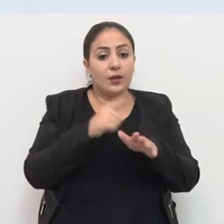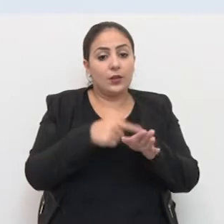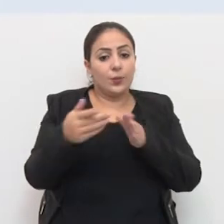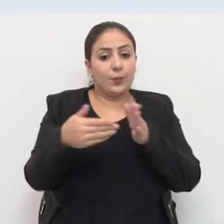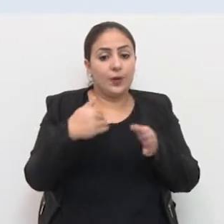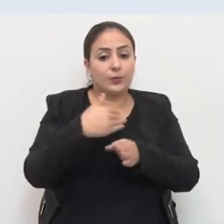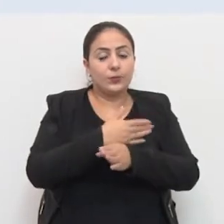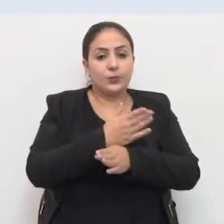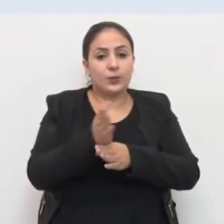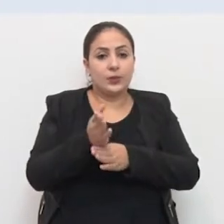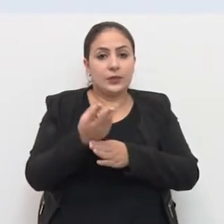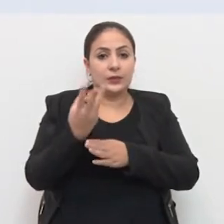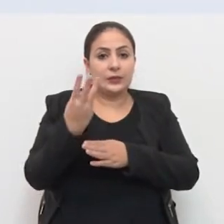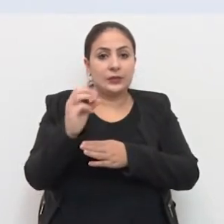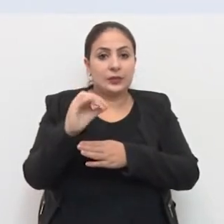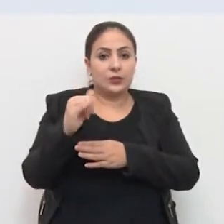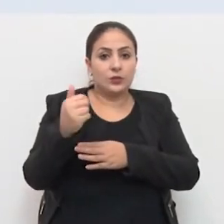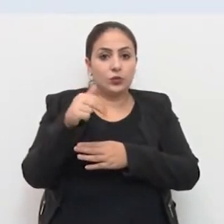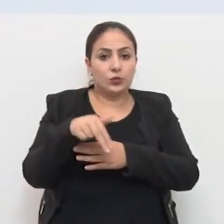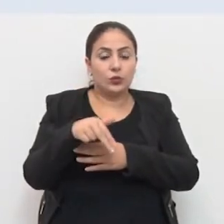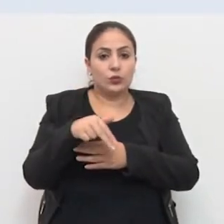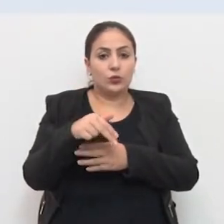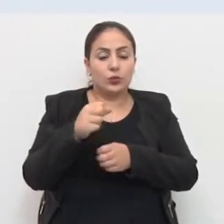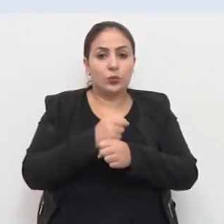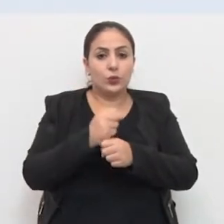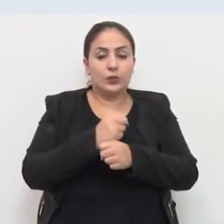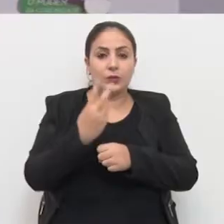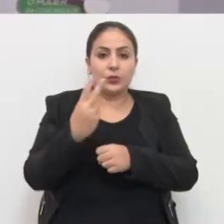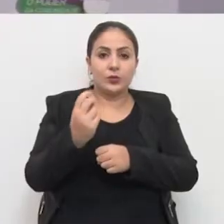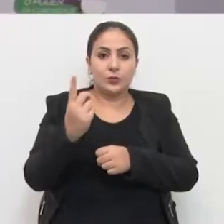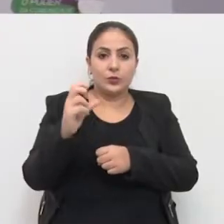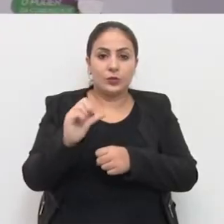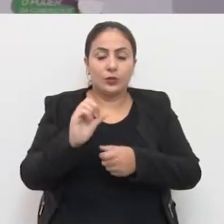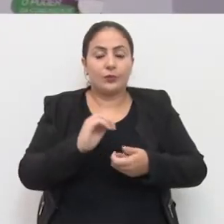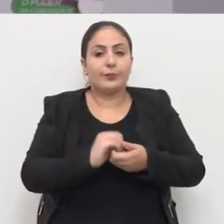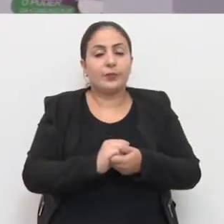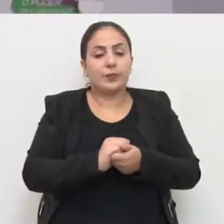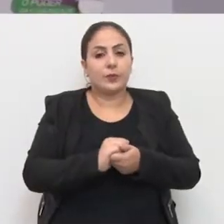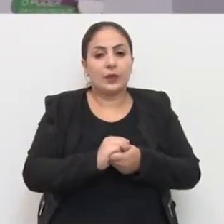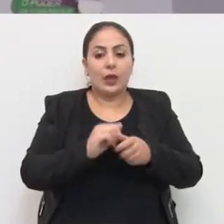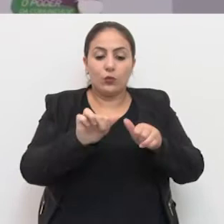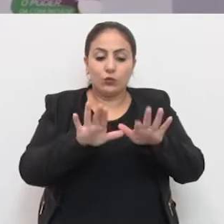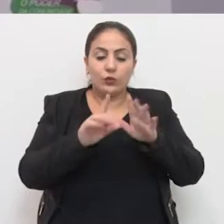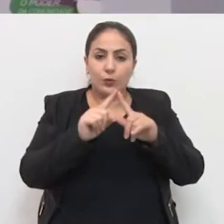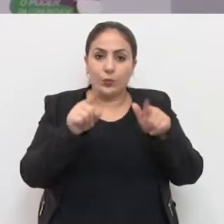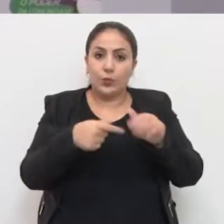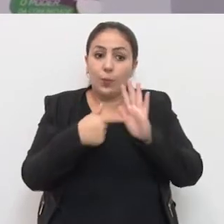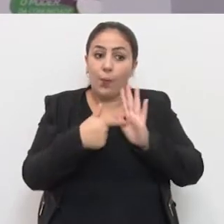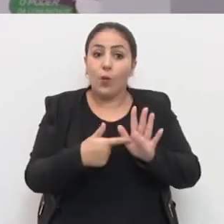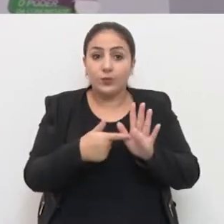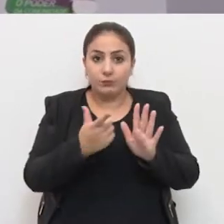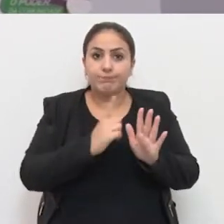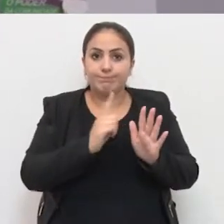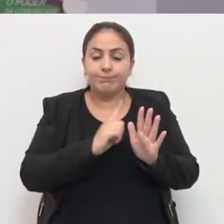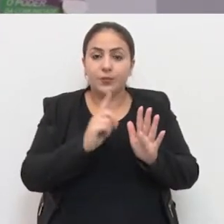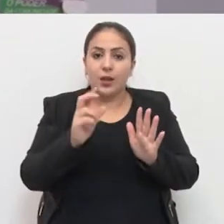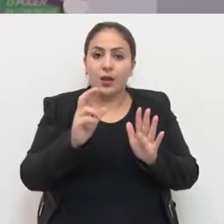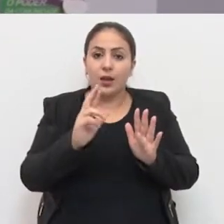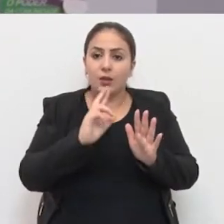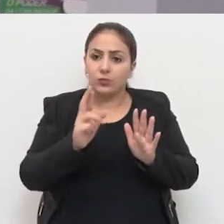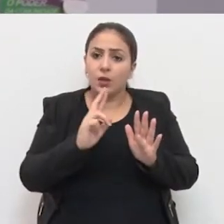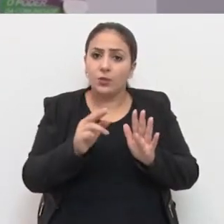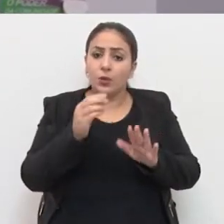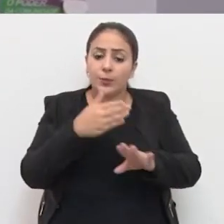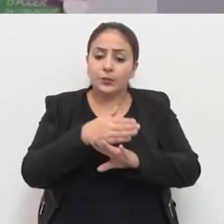foi prorrogado para 30 de junho de 2019. A audiência pública mostra que ela tem efeito, que ela surte